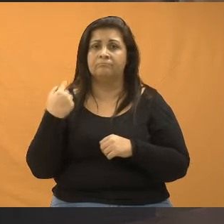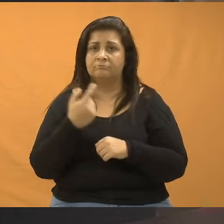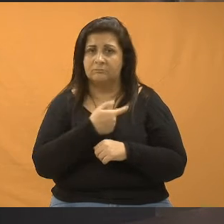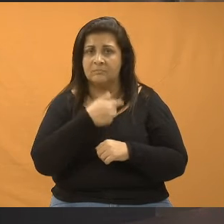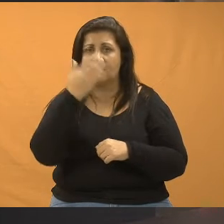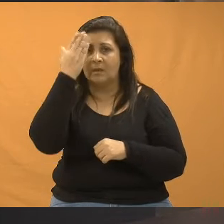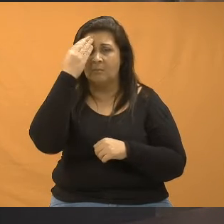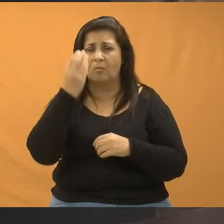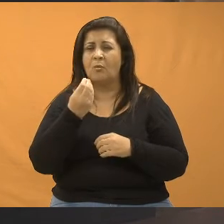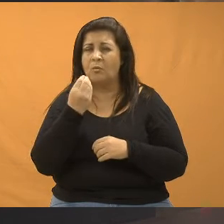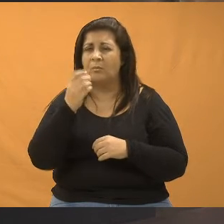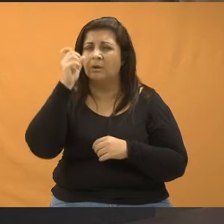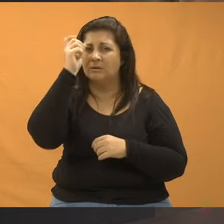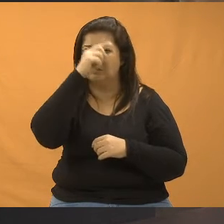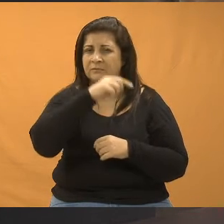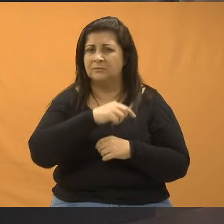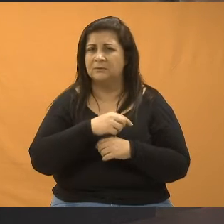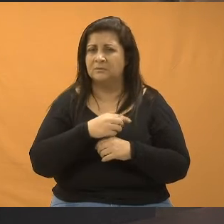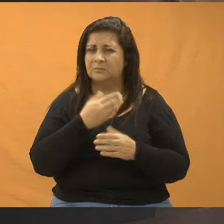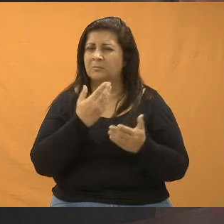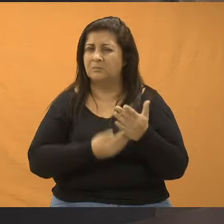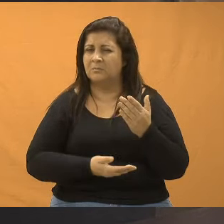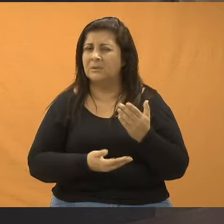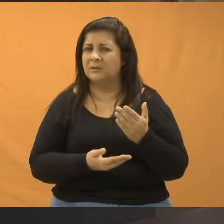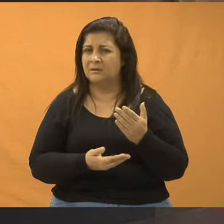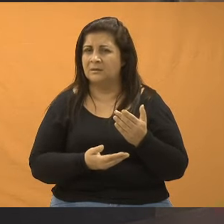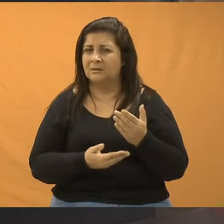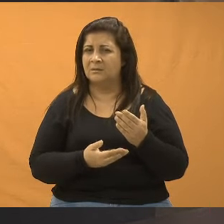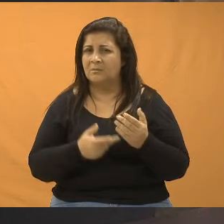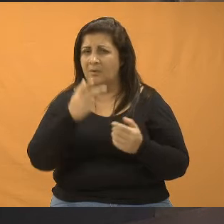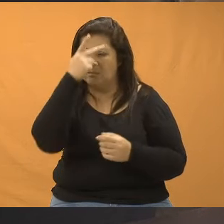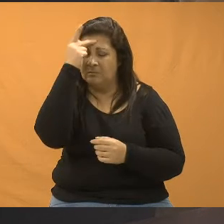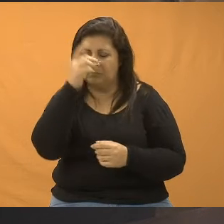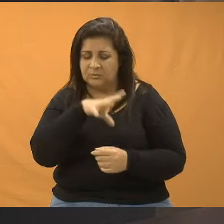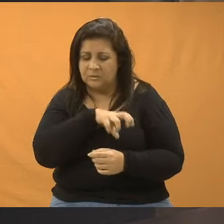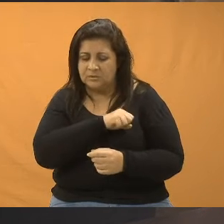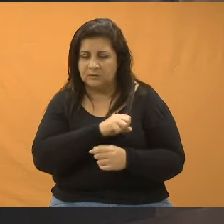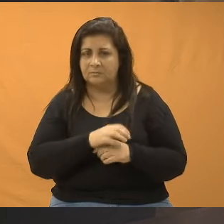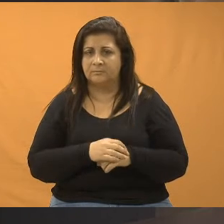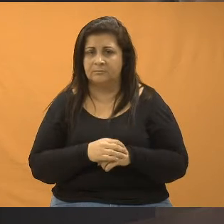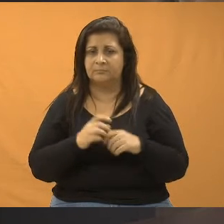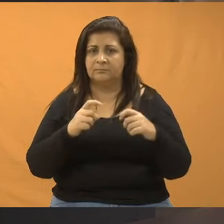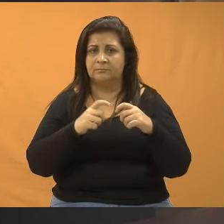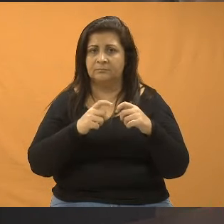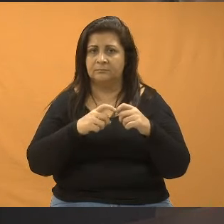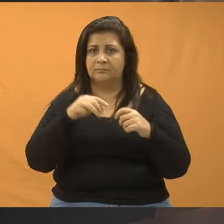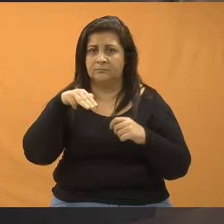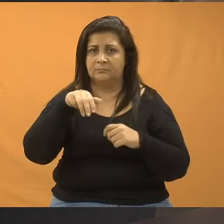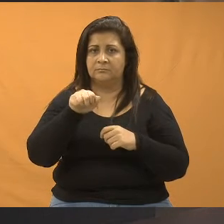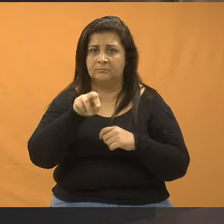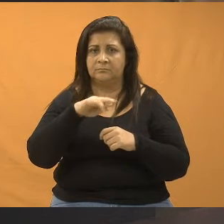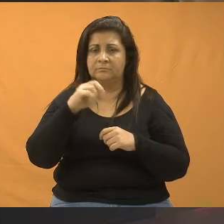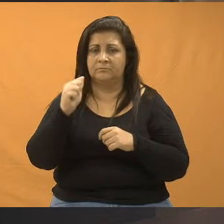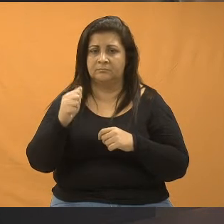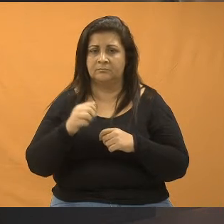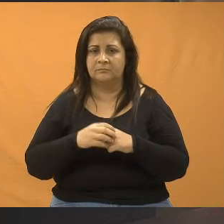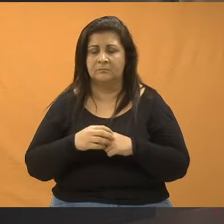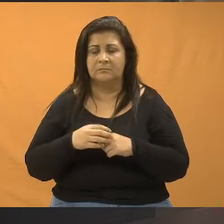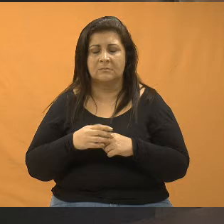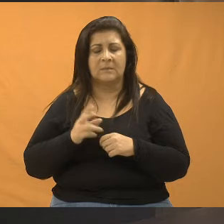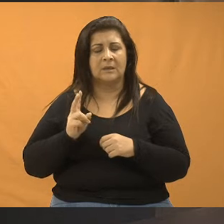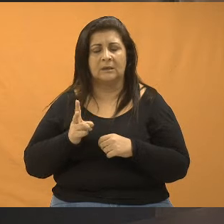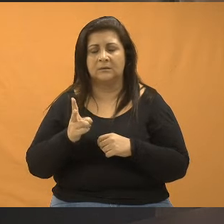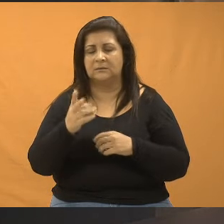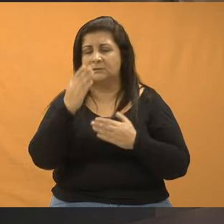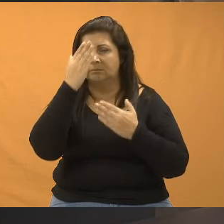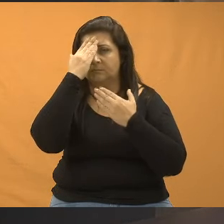dificuldades, como que é difícil perder um ente querido na situação. A doutora Márcia ajudou muito meus pais, né? Vou ser eternamente grato com